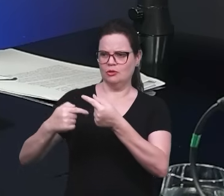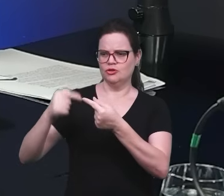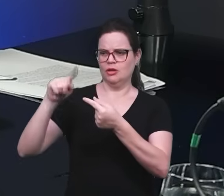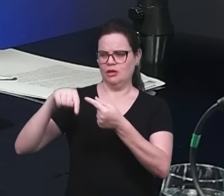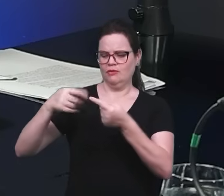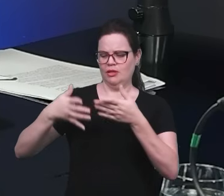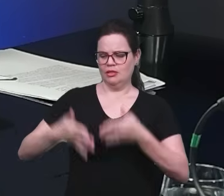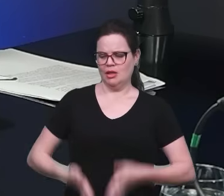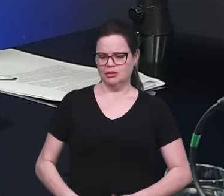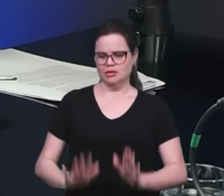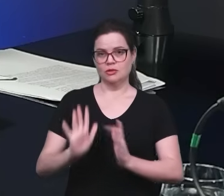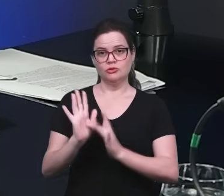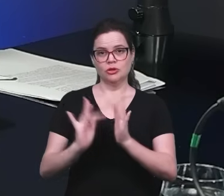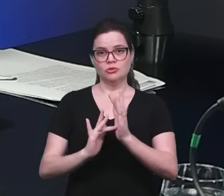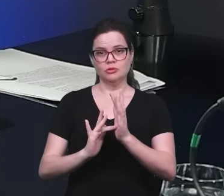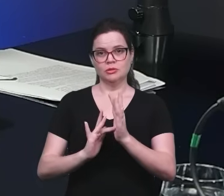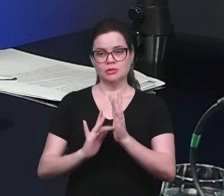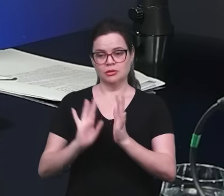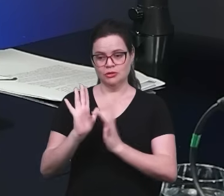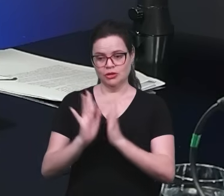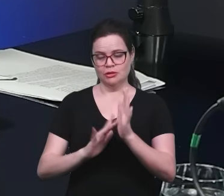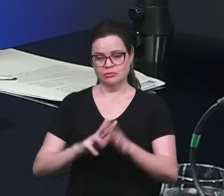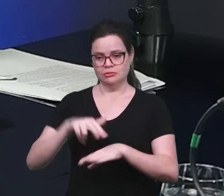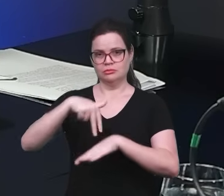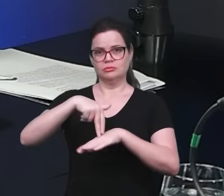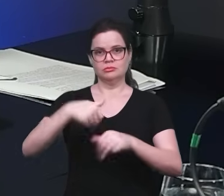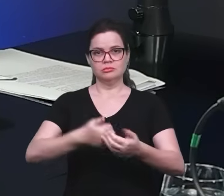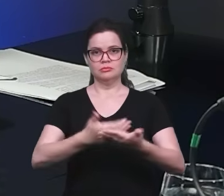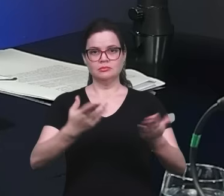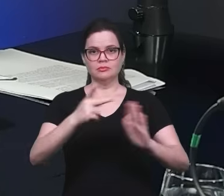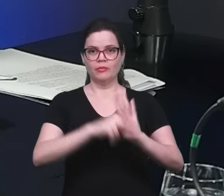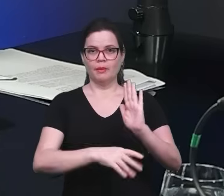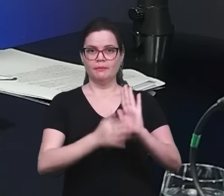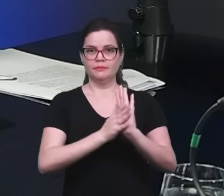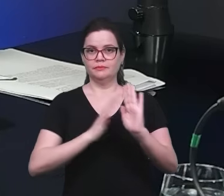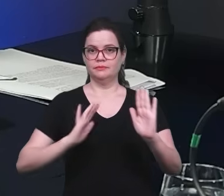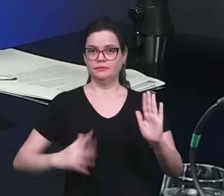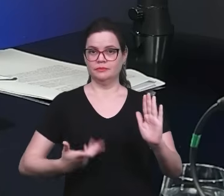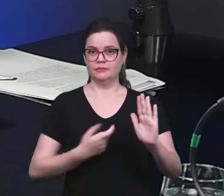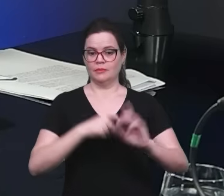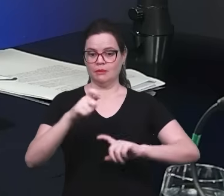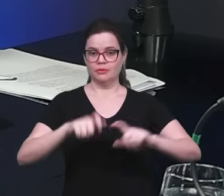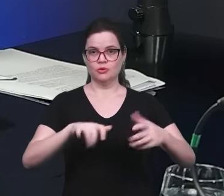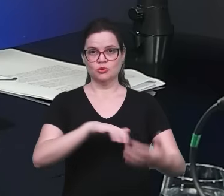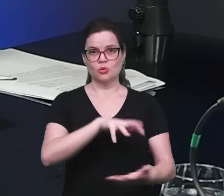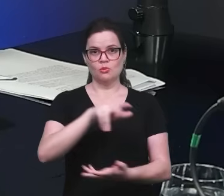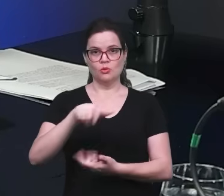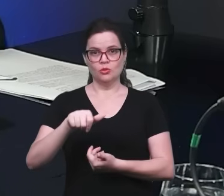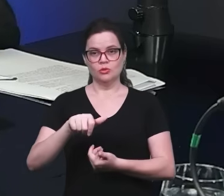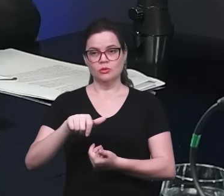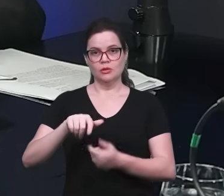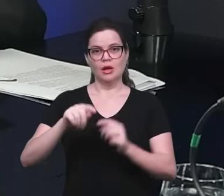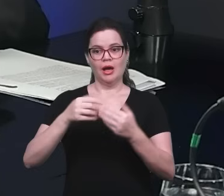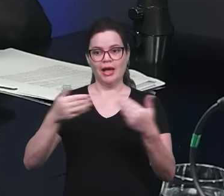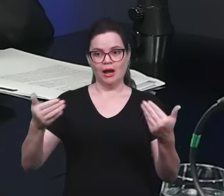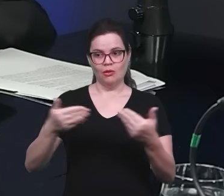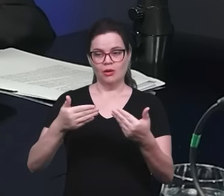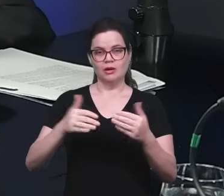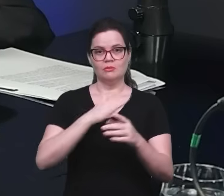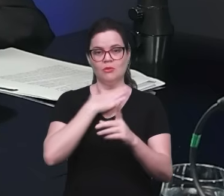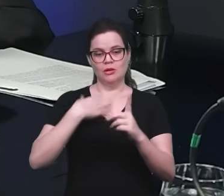para o mundo inteiro. Então, hoje, resultado disso, nós temos a igreja. Glória a Deus. Então,